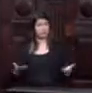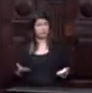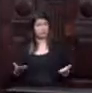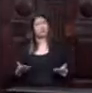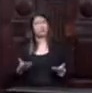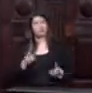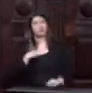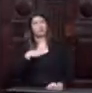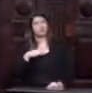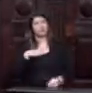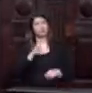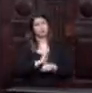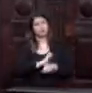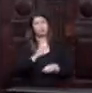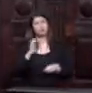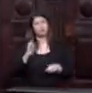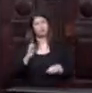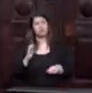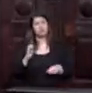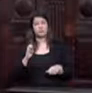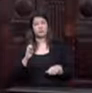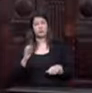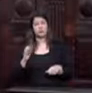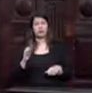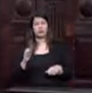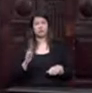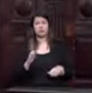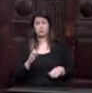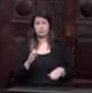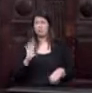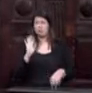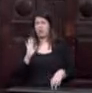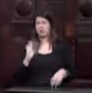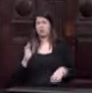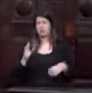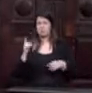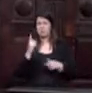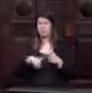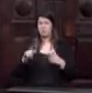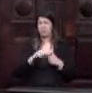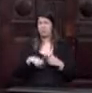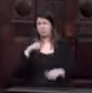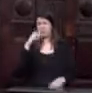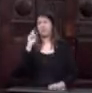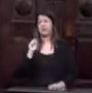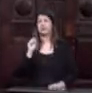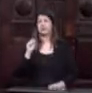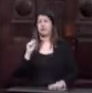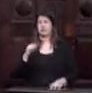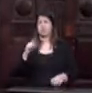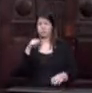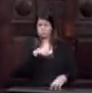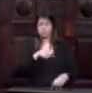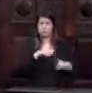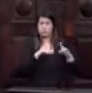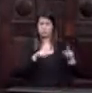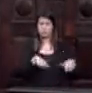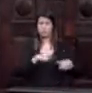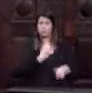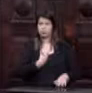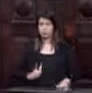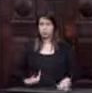exige. O desafio está caindo só na conta do servidor, do pensionista, do aposentado,